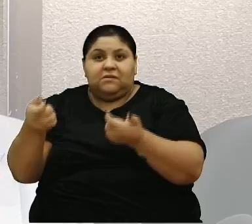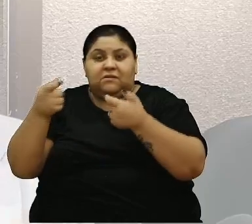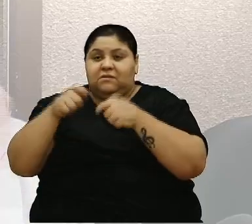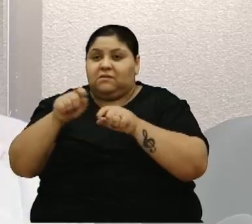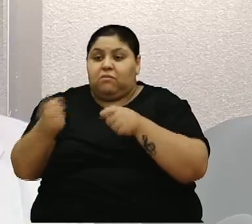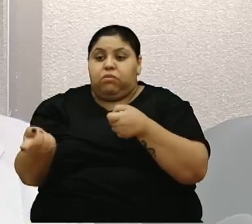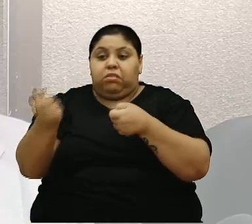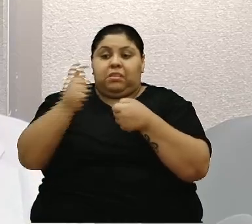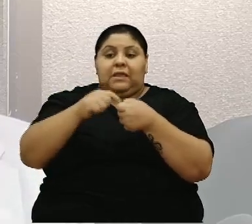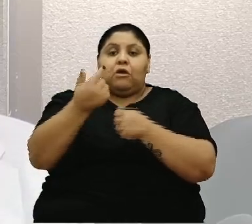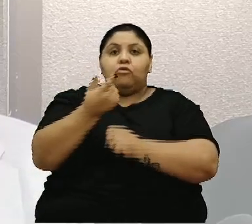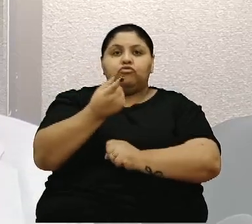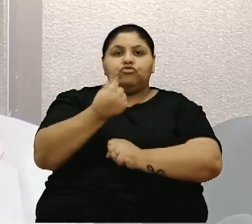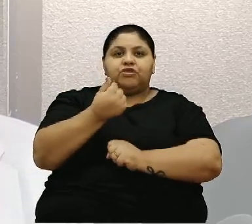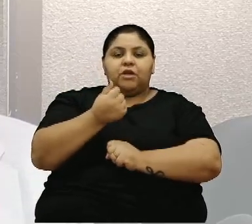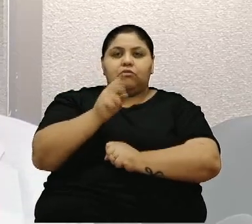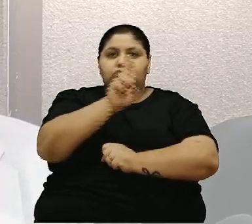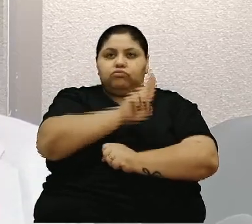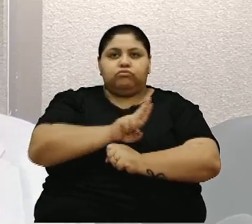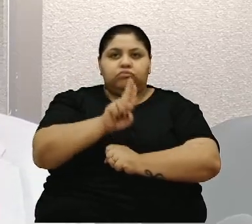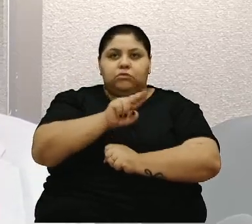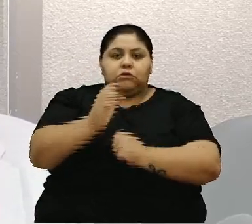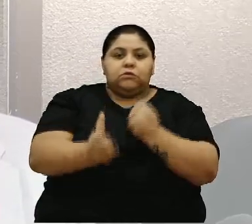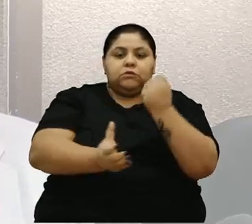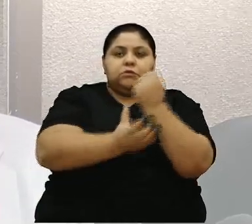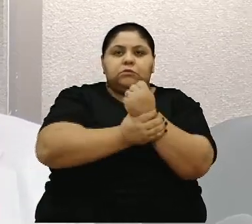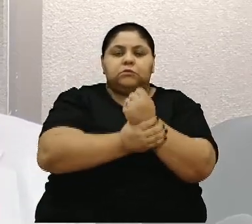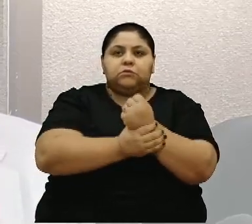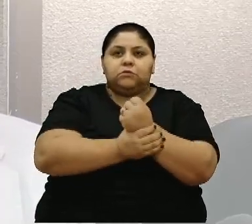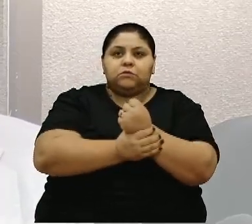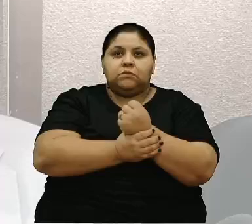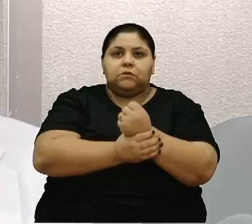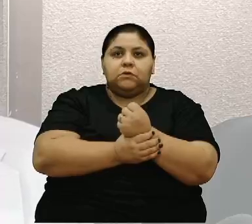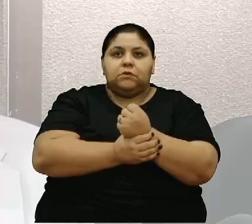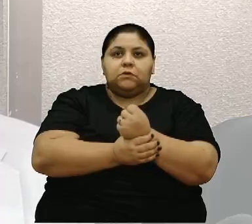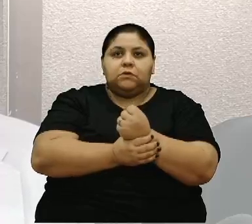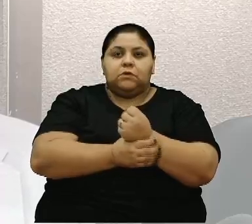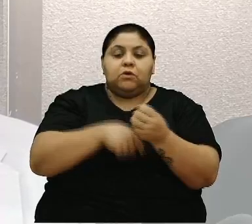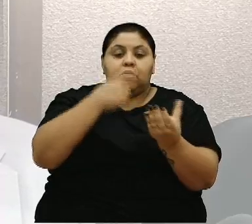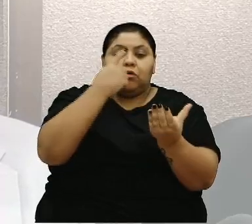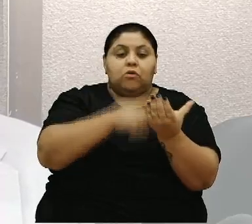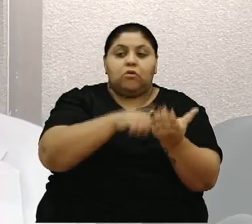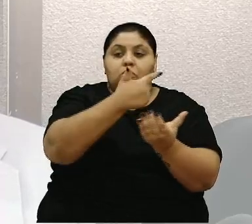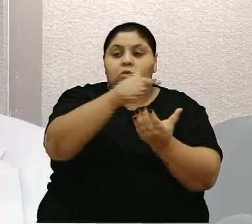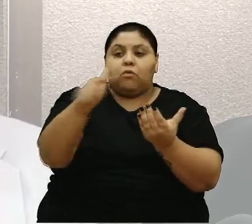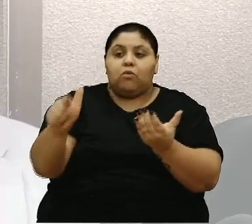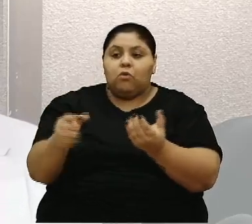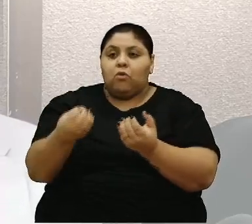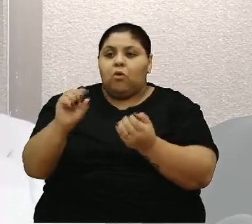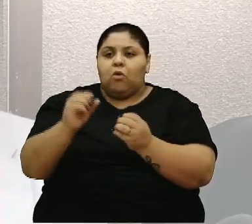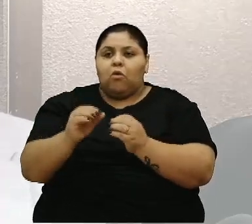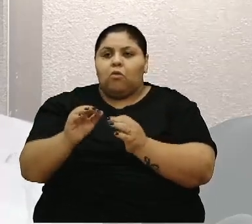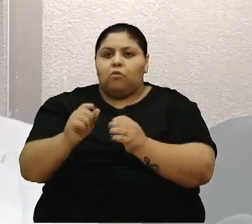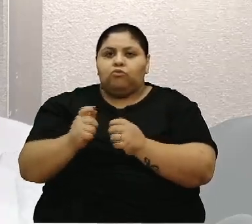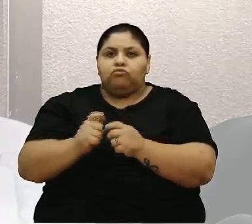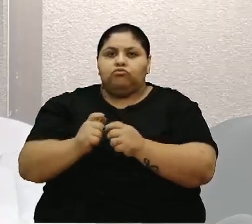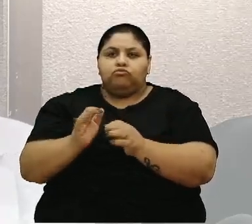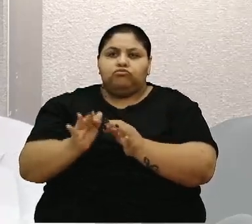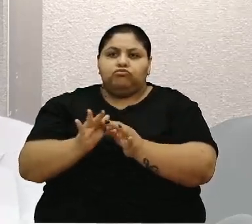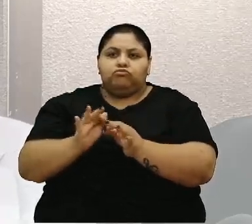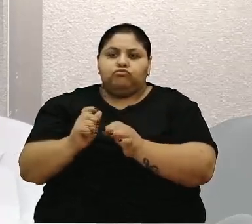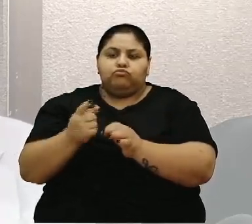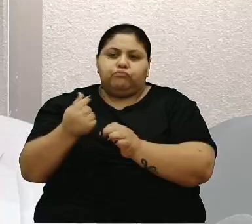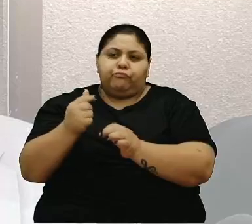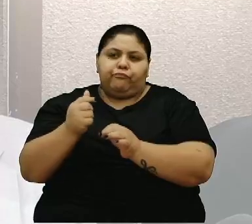reembolsar os consumidores, se assegurarem a remarcação dos eventos ou fornecerem créditos para uso futuro. Então,